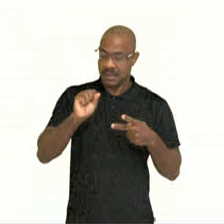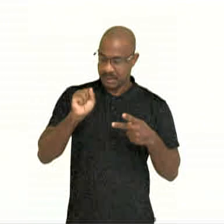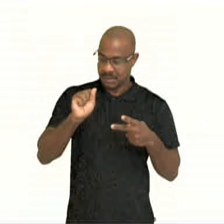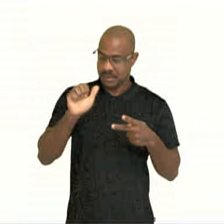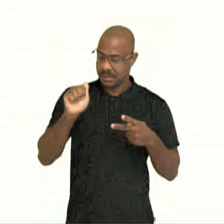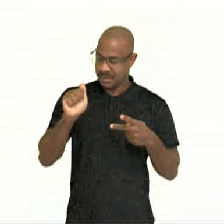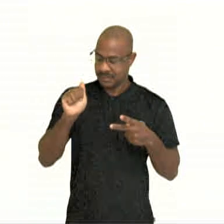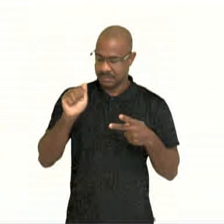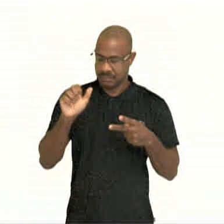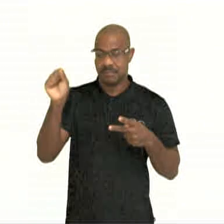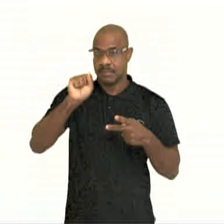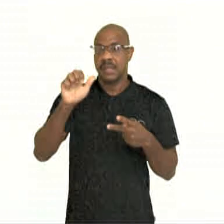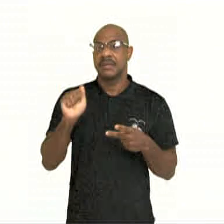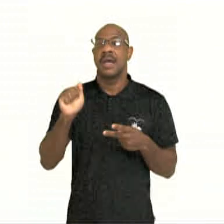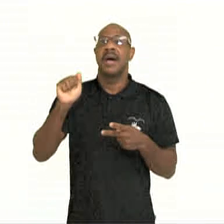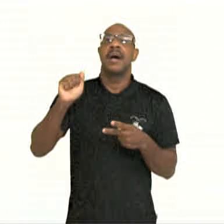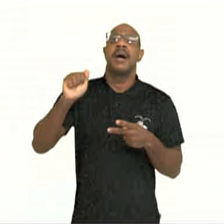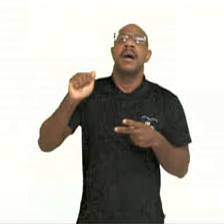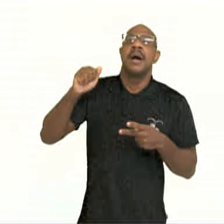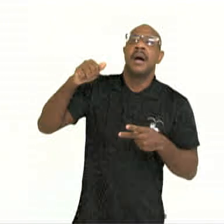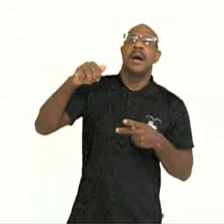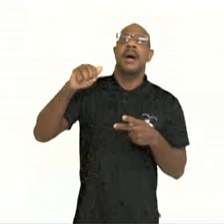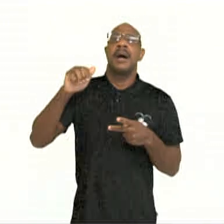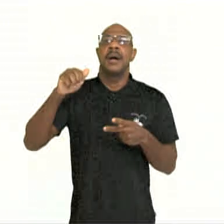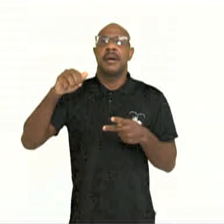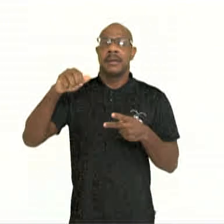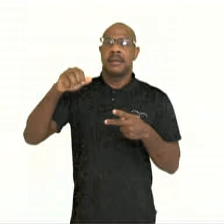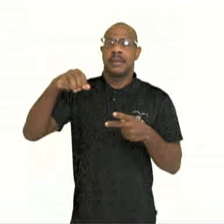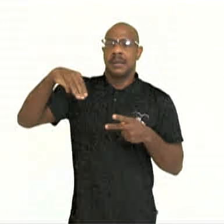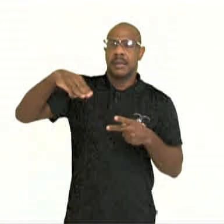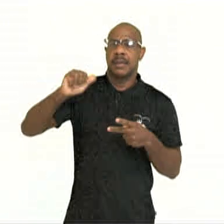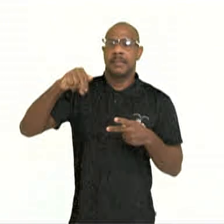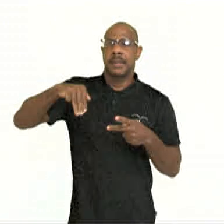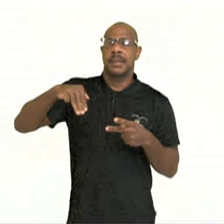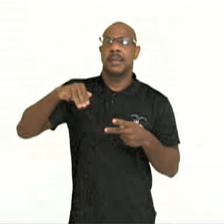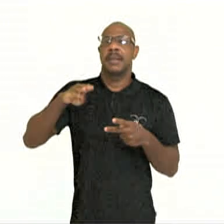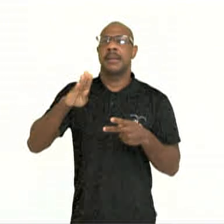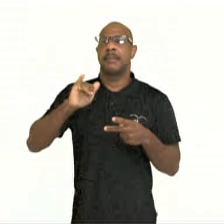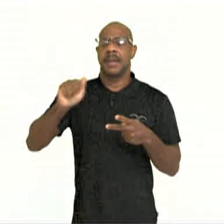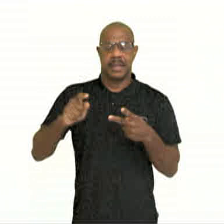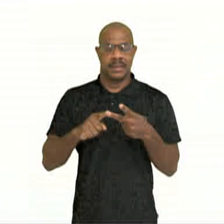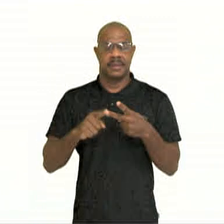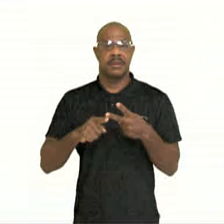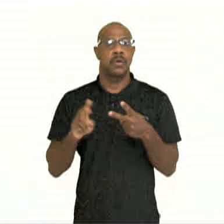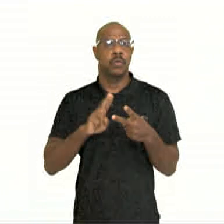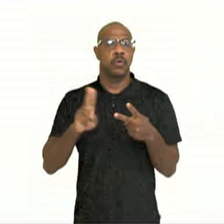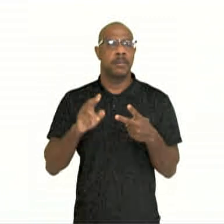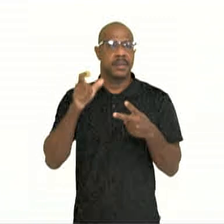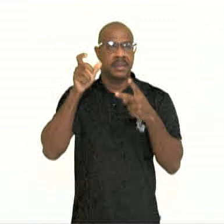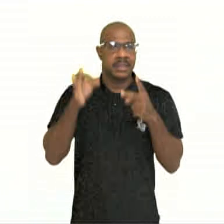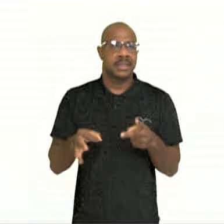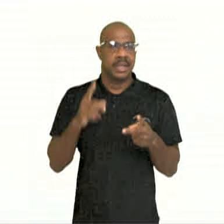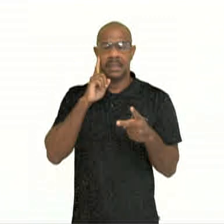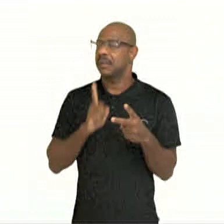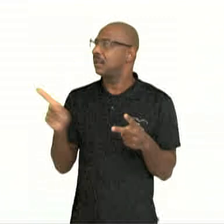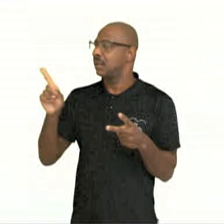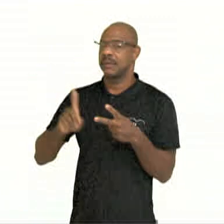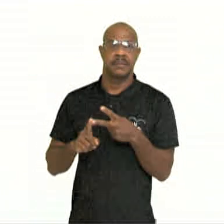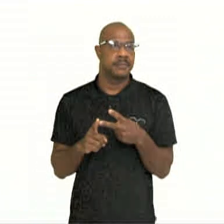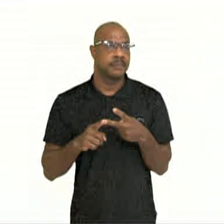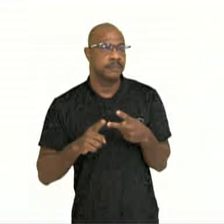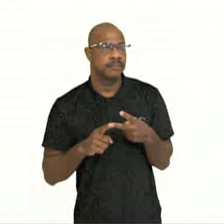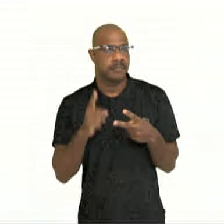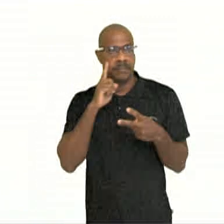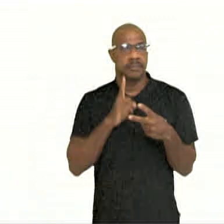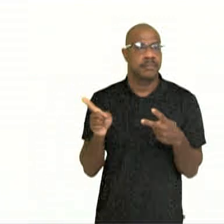mais usual na comunidade científica. O nome científico é Dicksonia seloviana. Samambaia-su foi